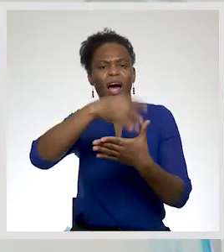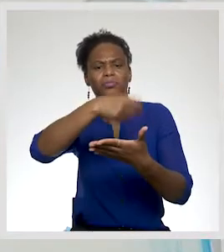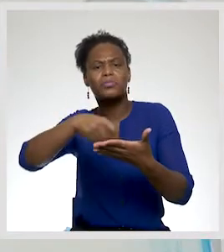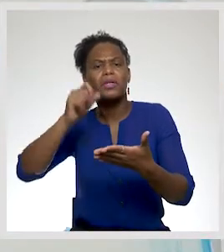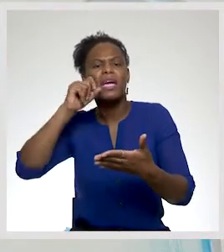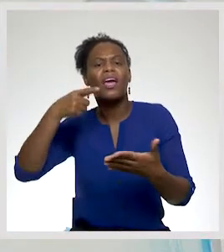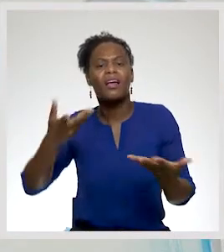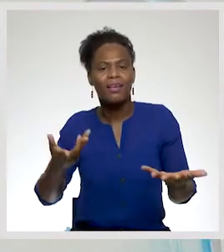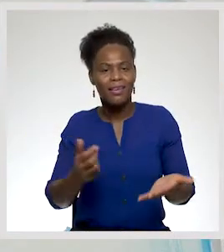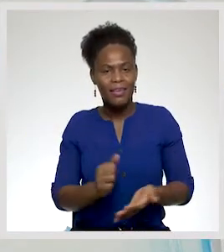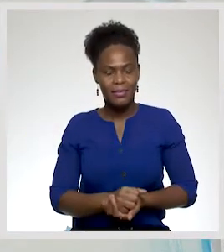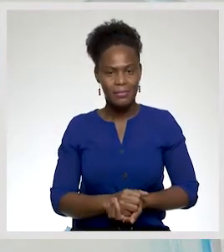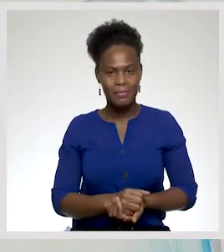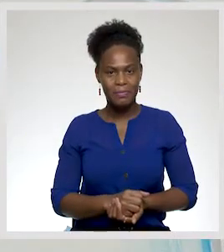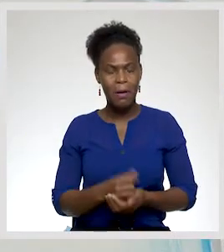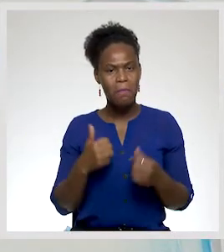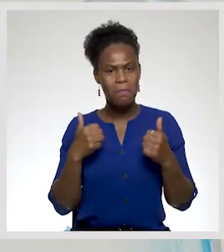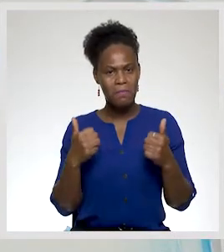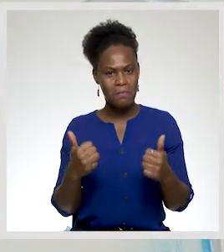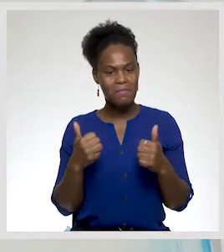escreveu a carta?